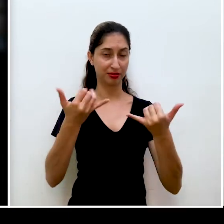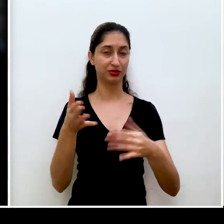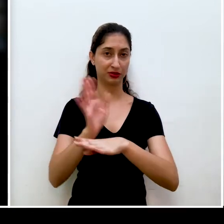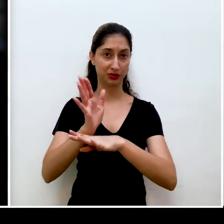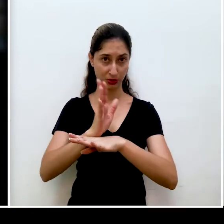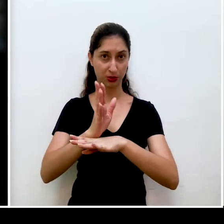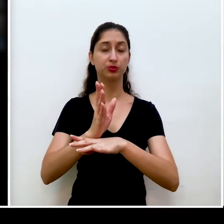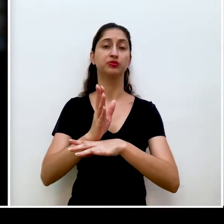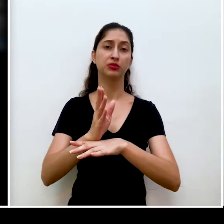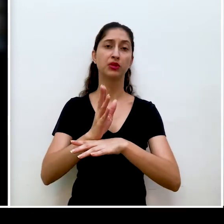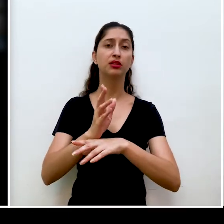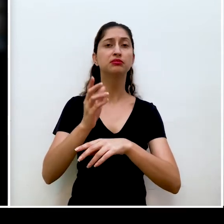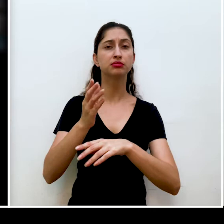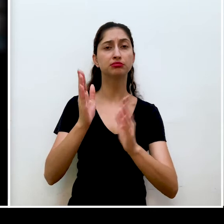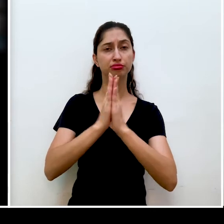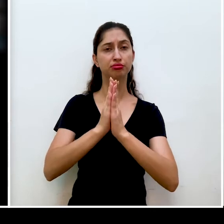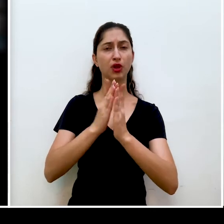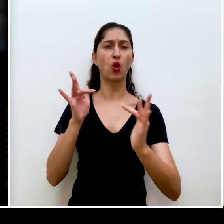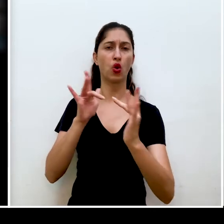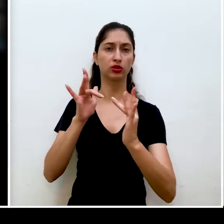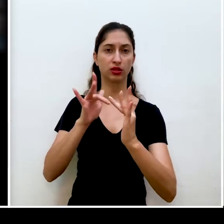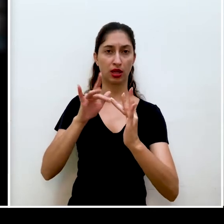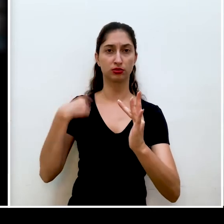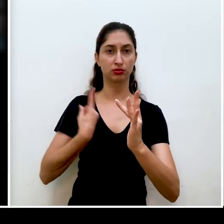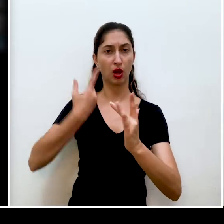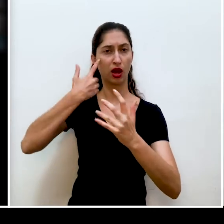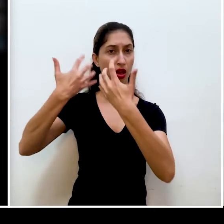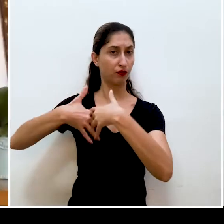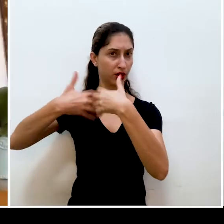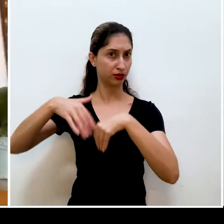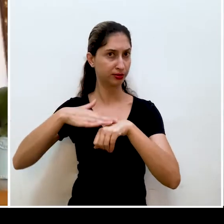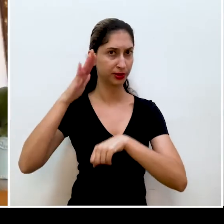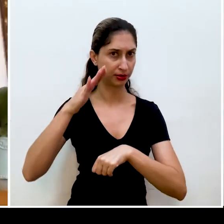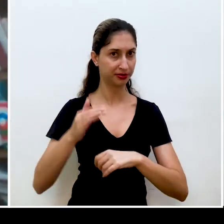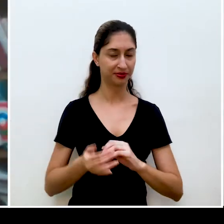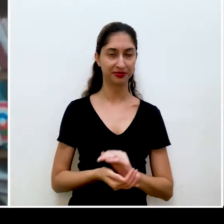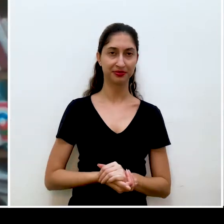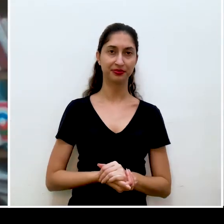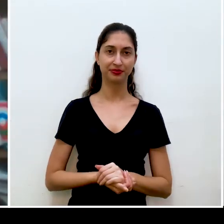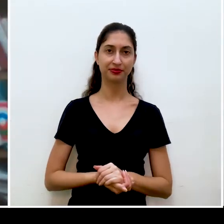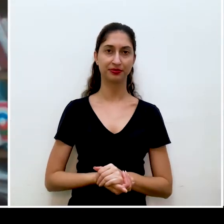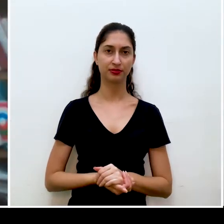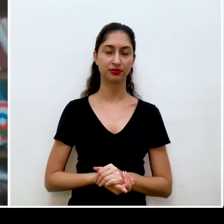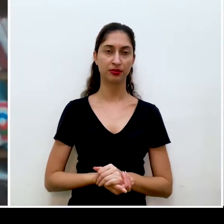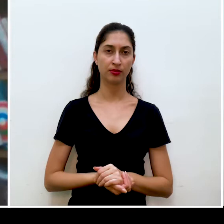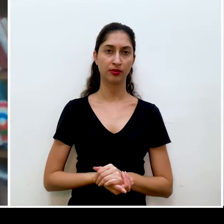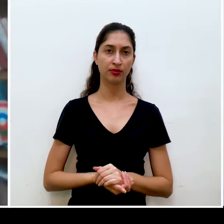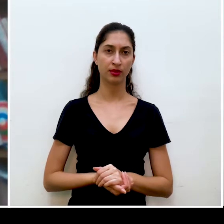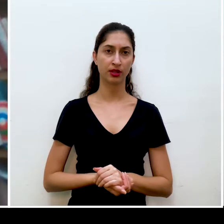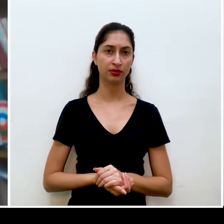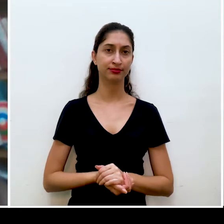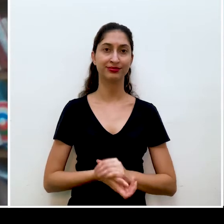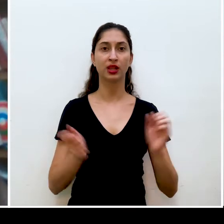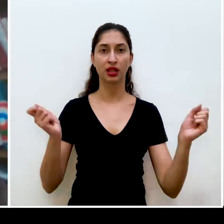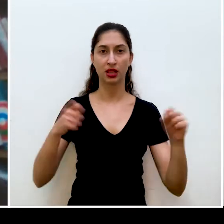trabalho e, se possível, entre em diálogo conosco para ampliarmos as reflexões. Mas também não podemos utilizar